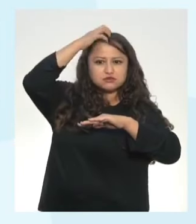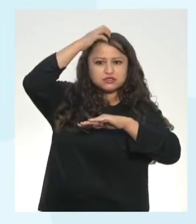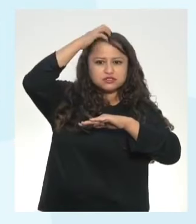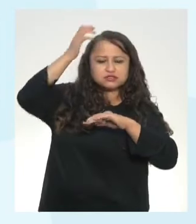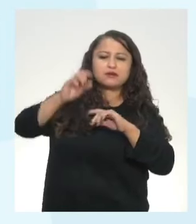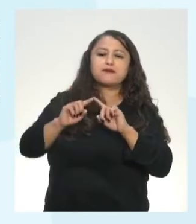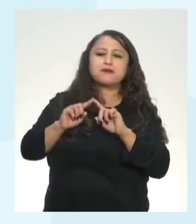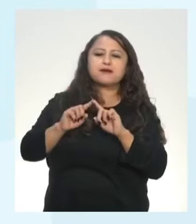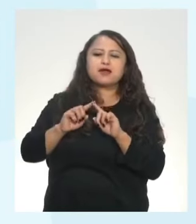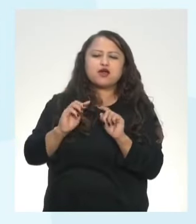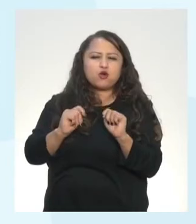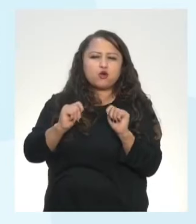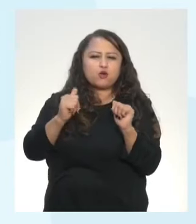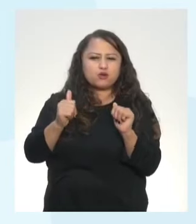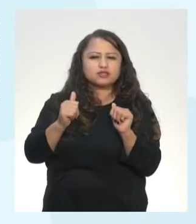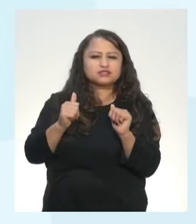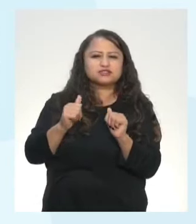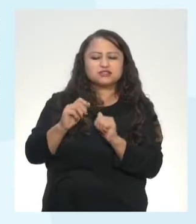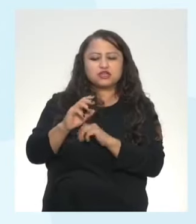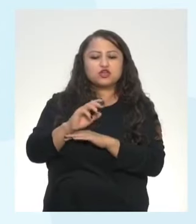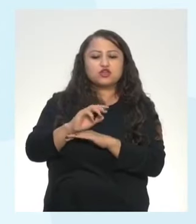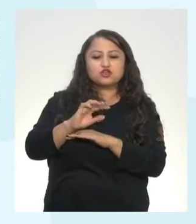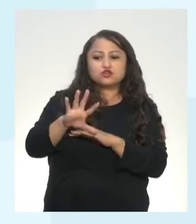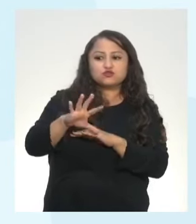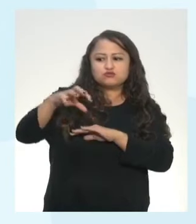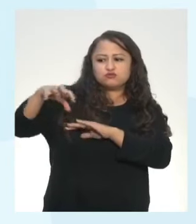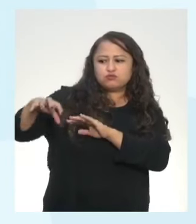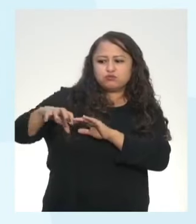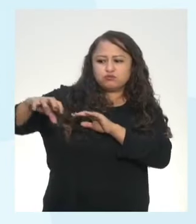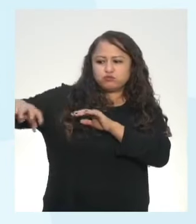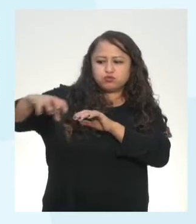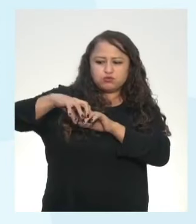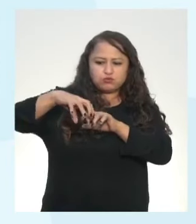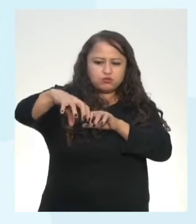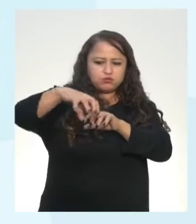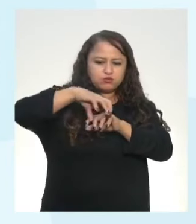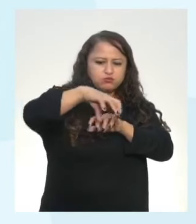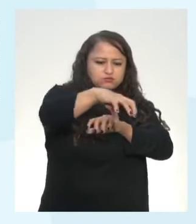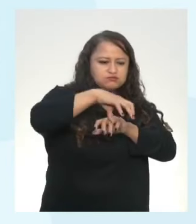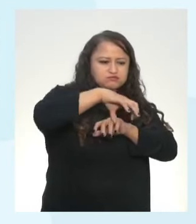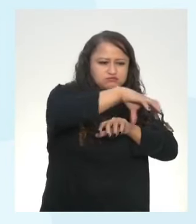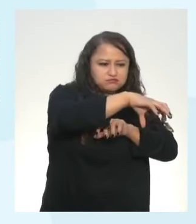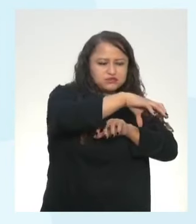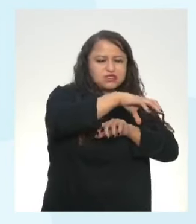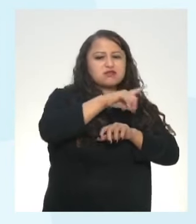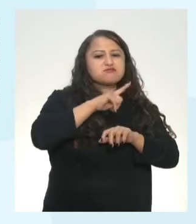Praticamente todos esses condados eram independentes, então era um conjunto de vários